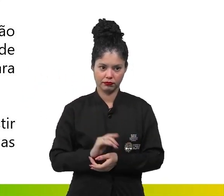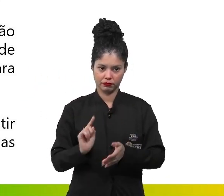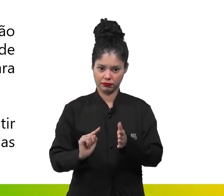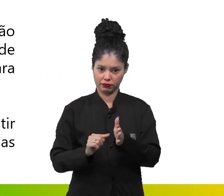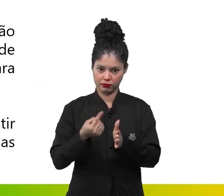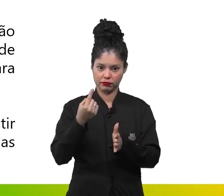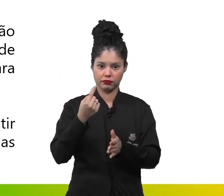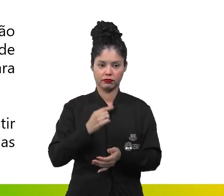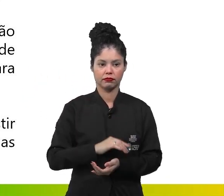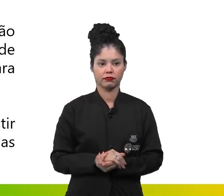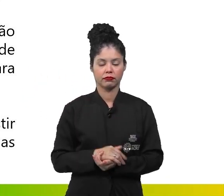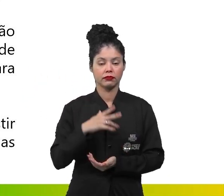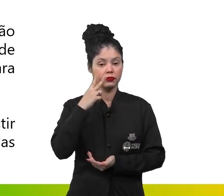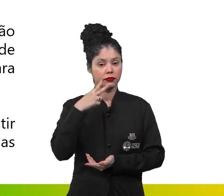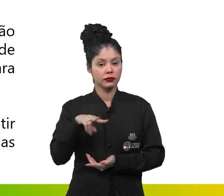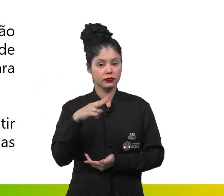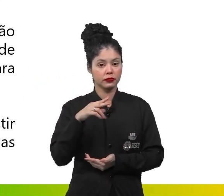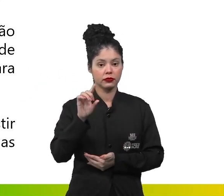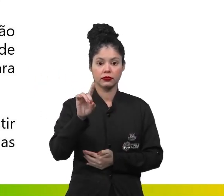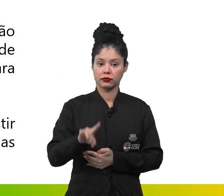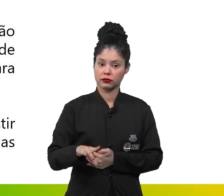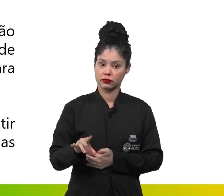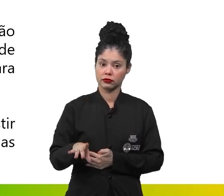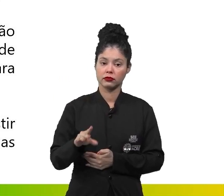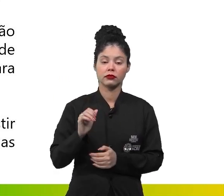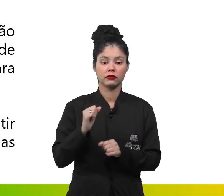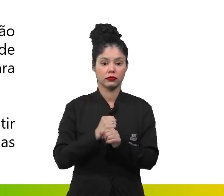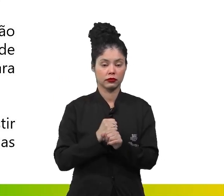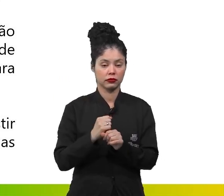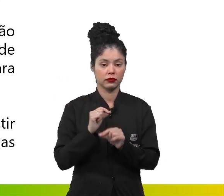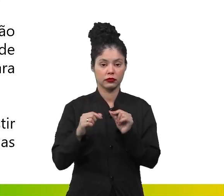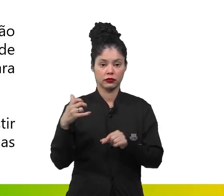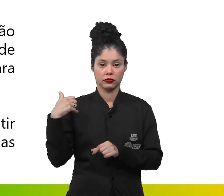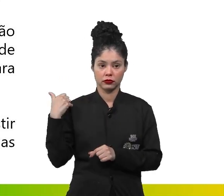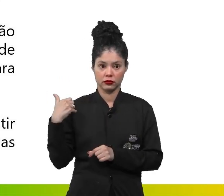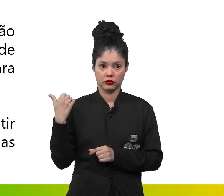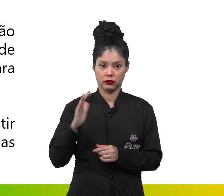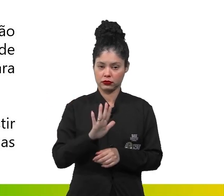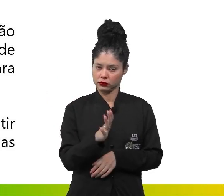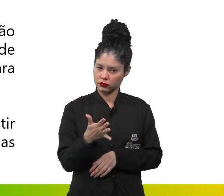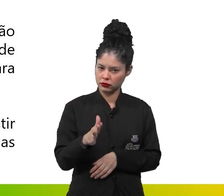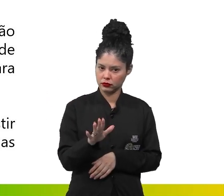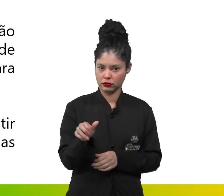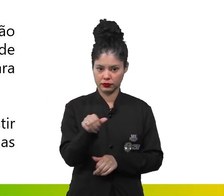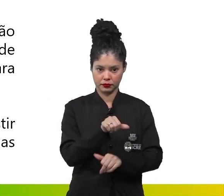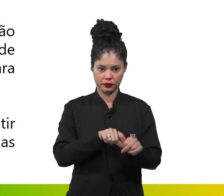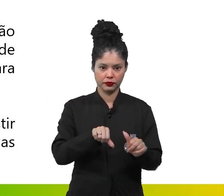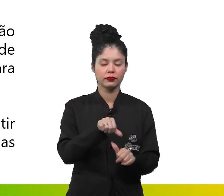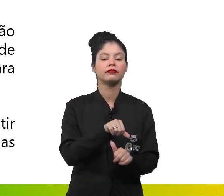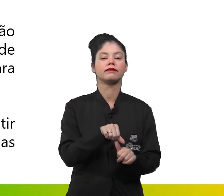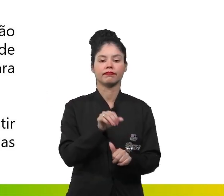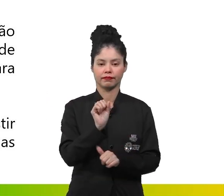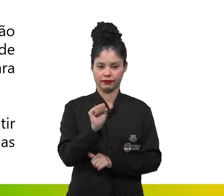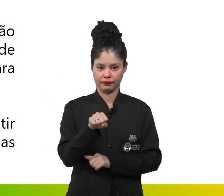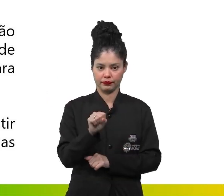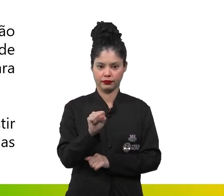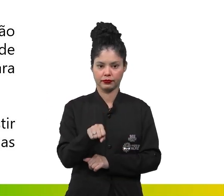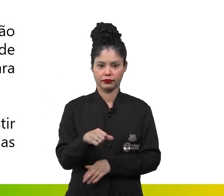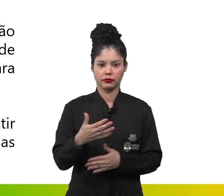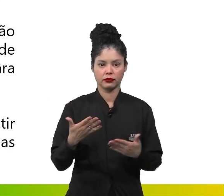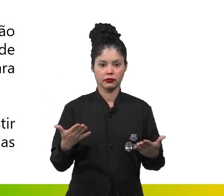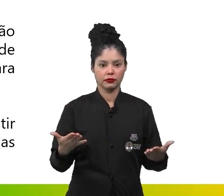Primeiro, a gente vê que nos últimos anos a idade média da população tem mudado bastante. Ou